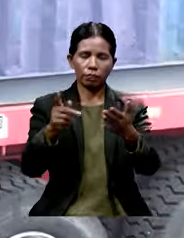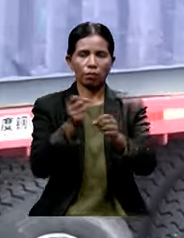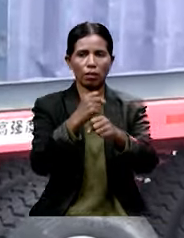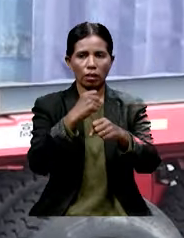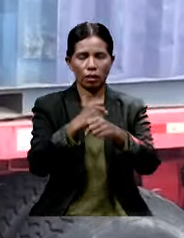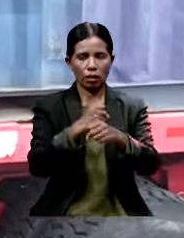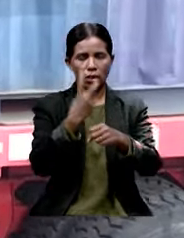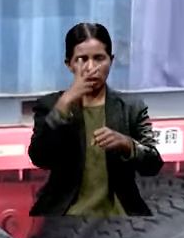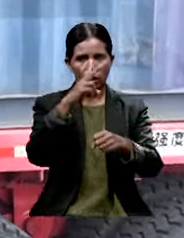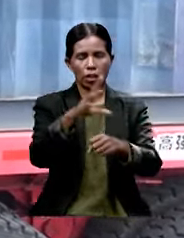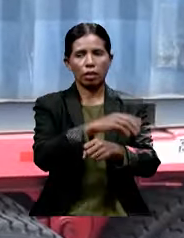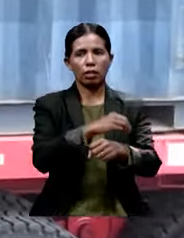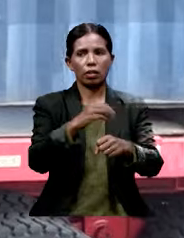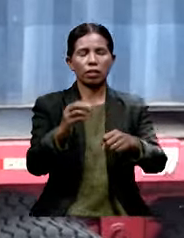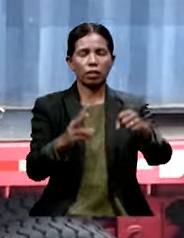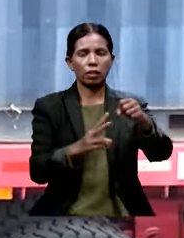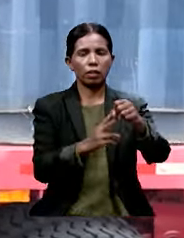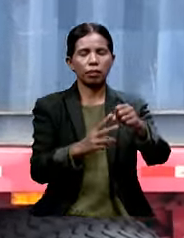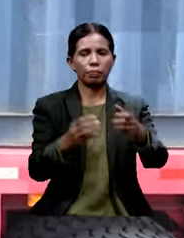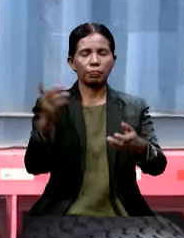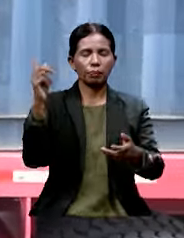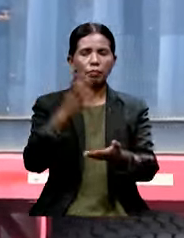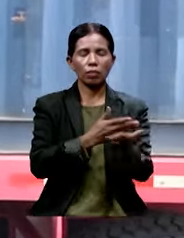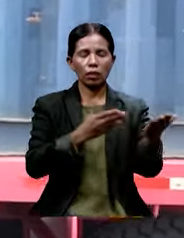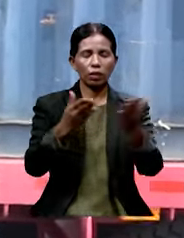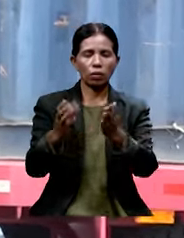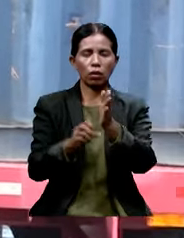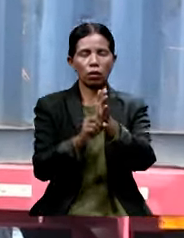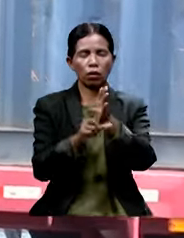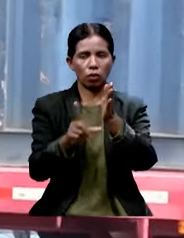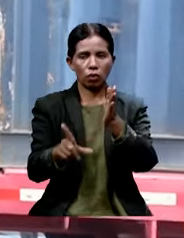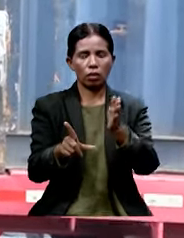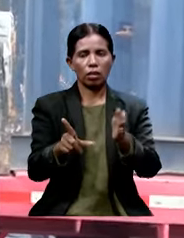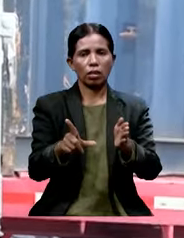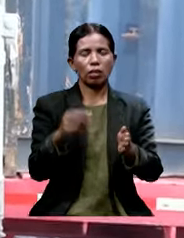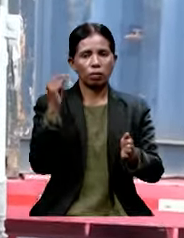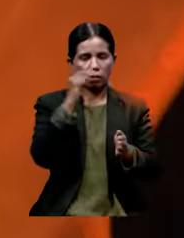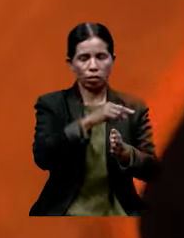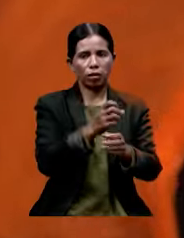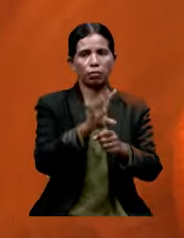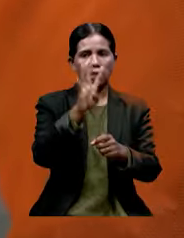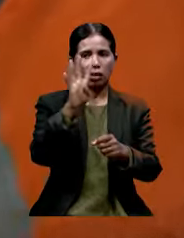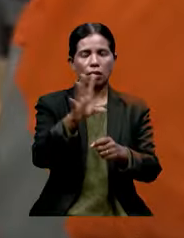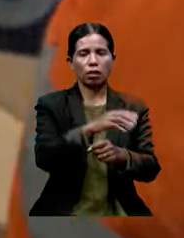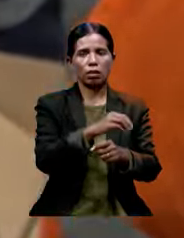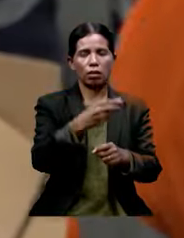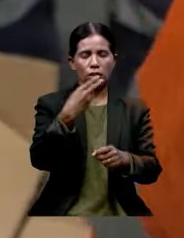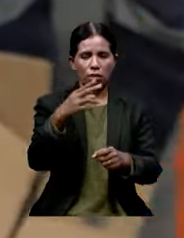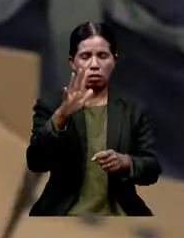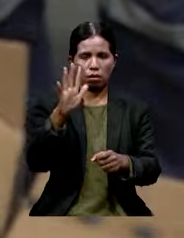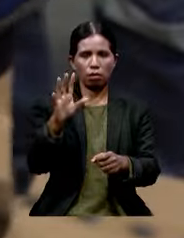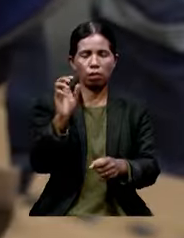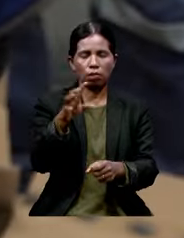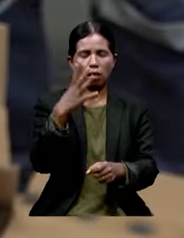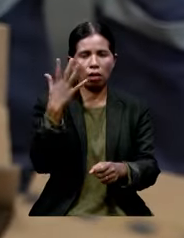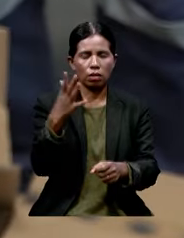busca ba contentor e a Porto Tibar, tamalori óleo falso, ho marca Shell Advance, HATAX 5, Salulures